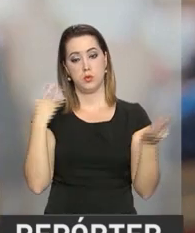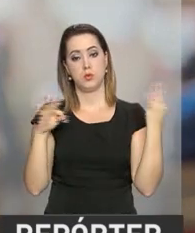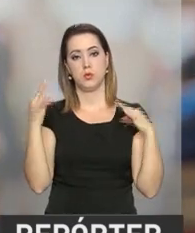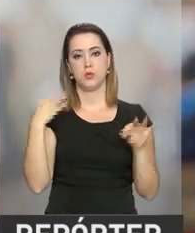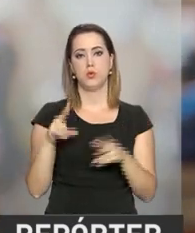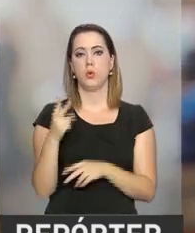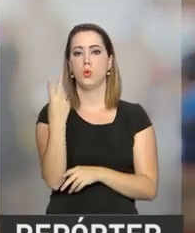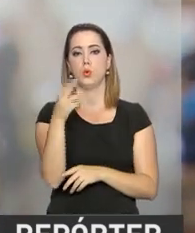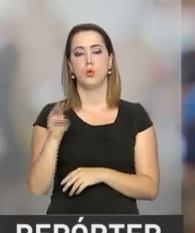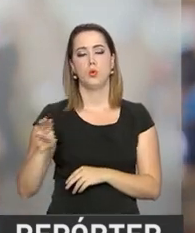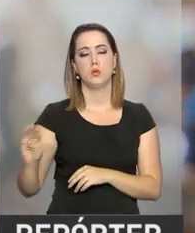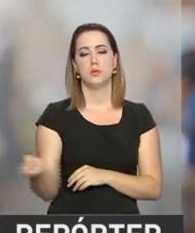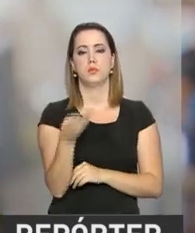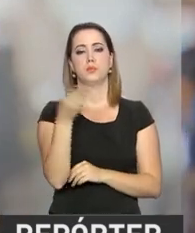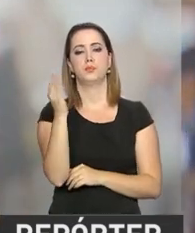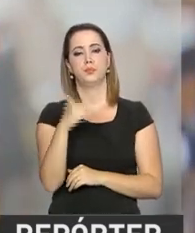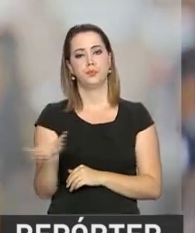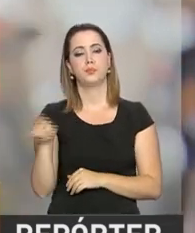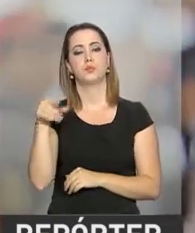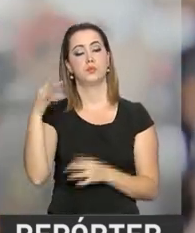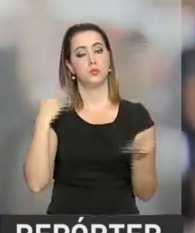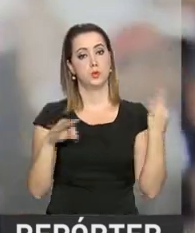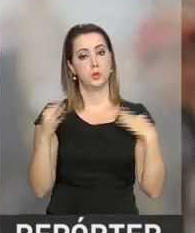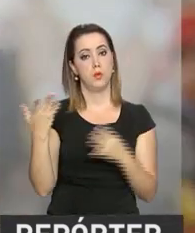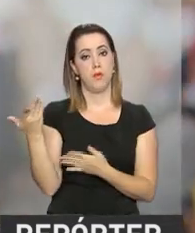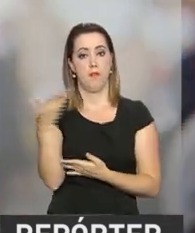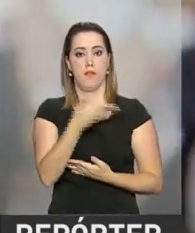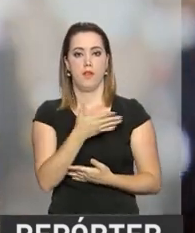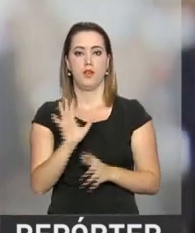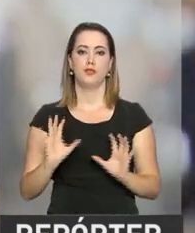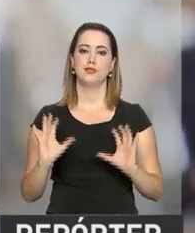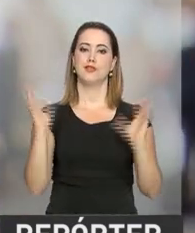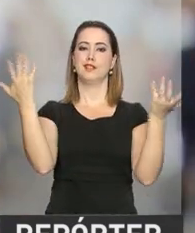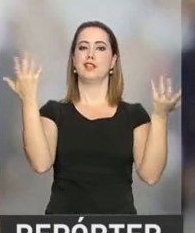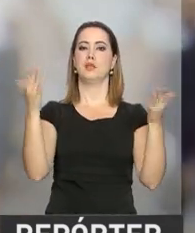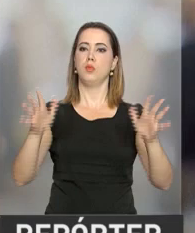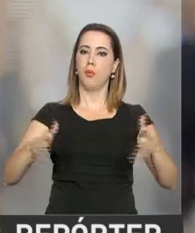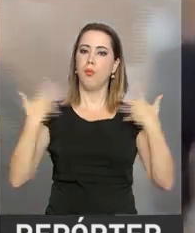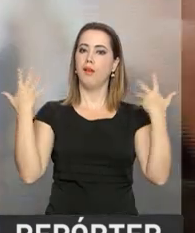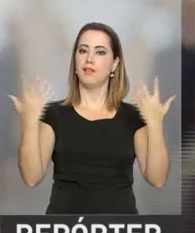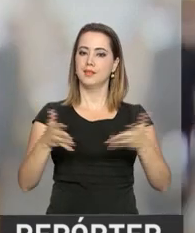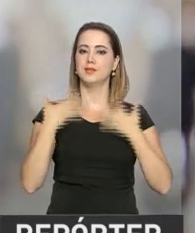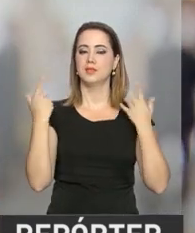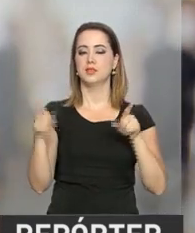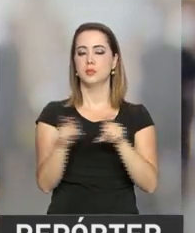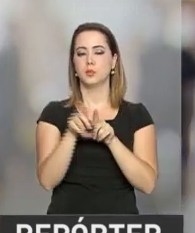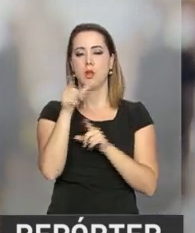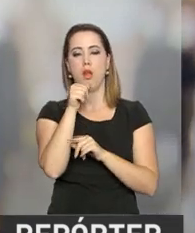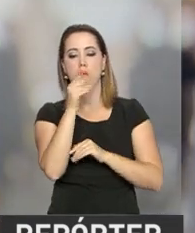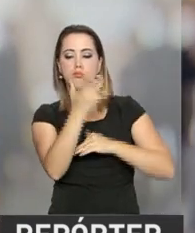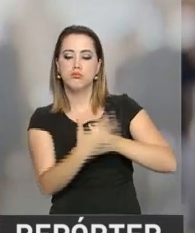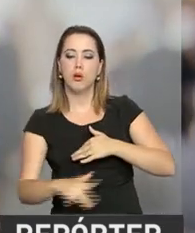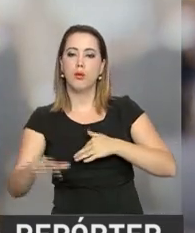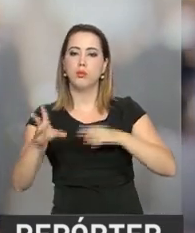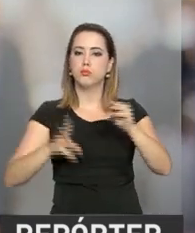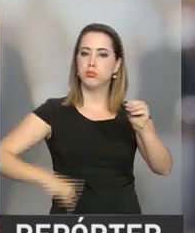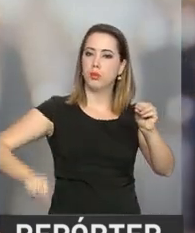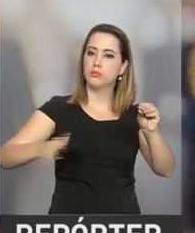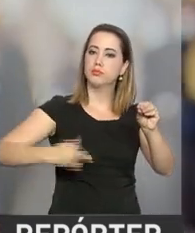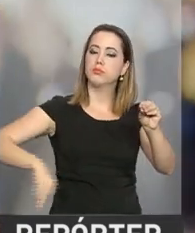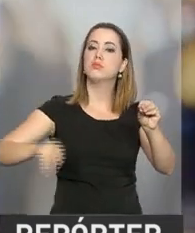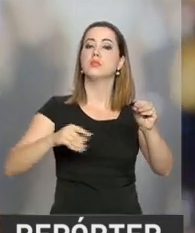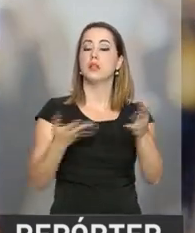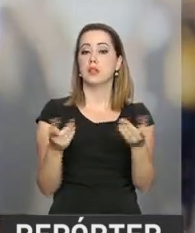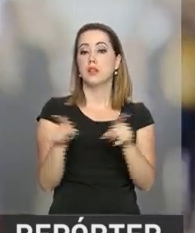meio de turistas vem ao Brasil atraídos pelo clima e Pelas nossas praias isso representa um crescimento de